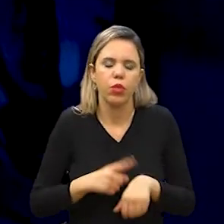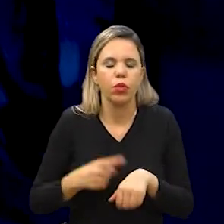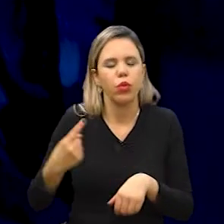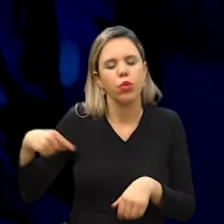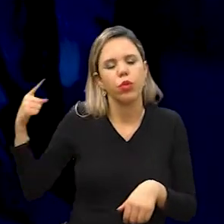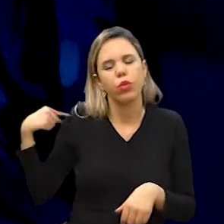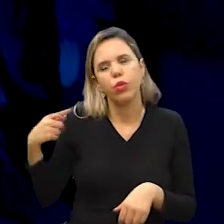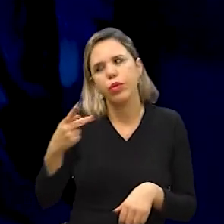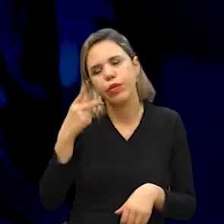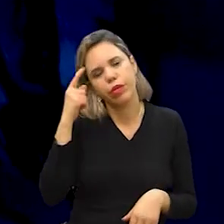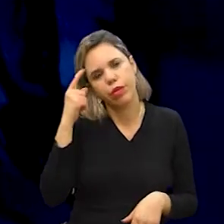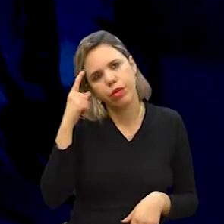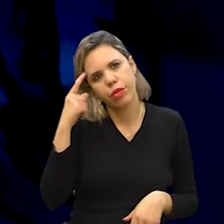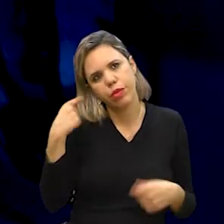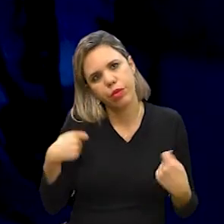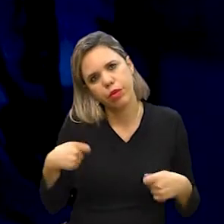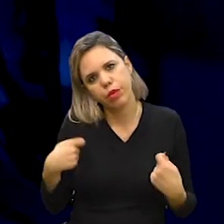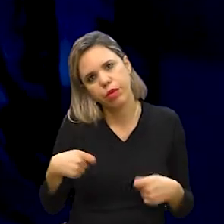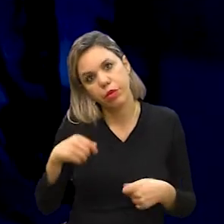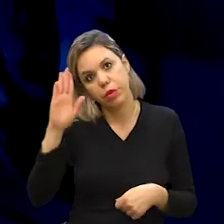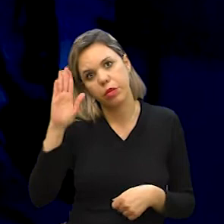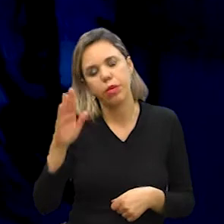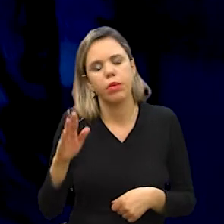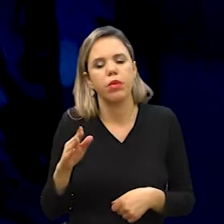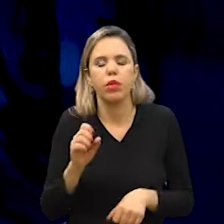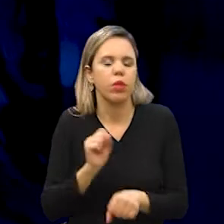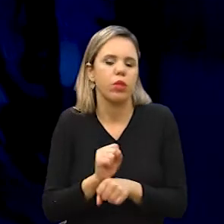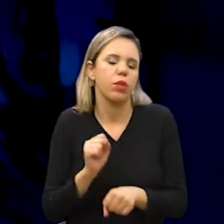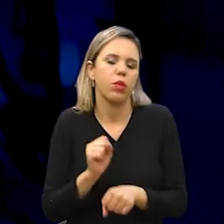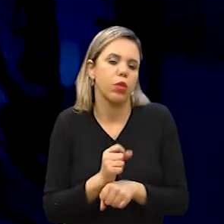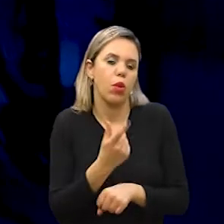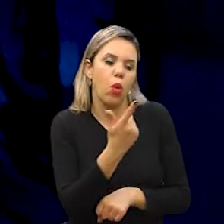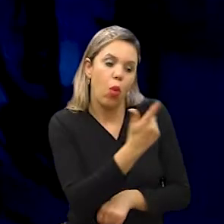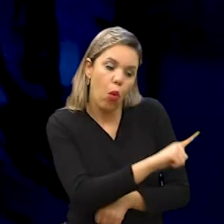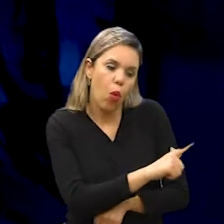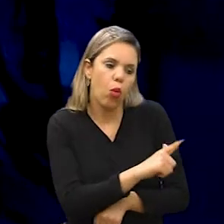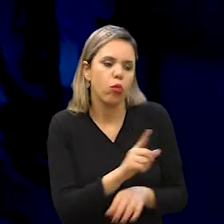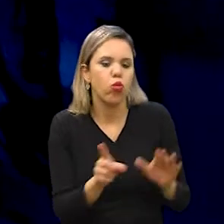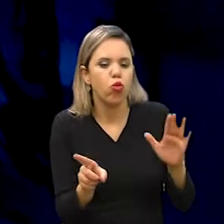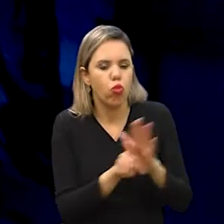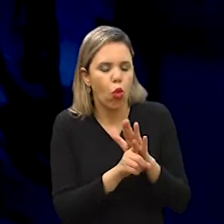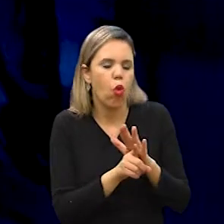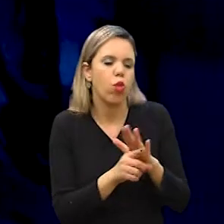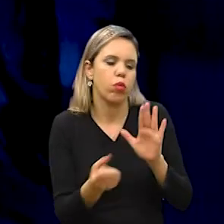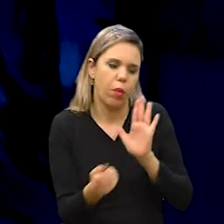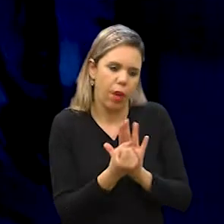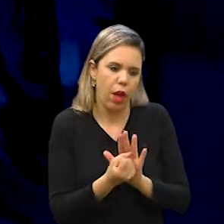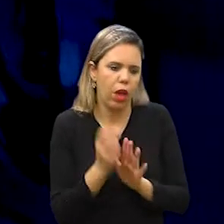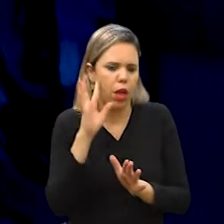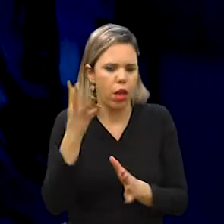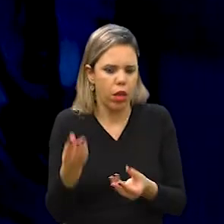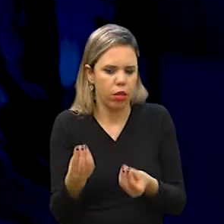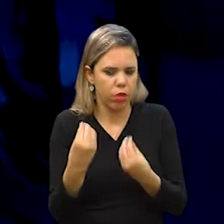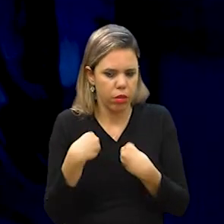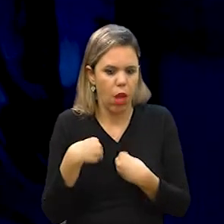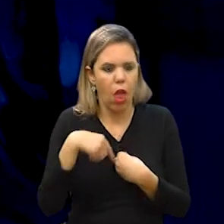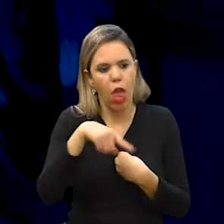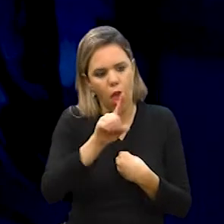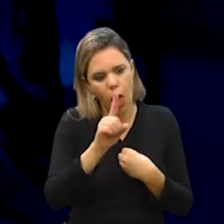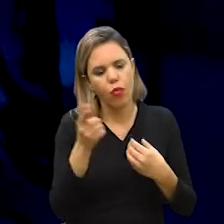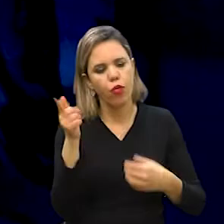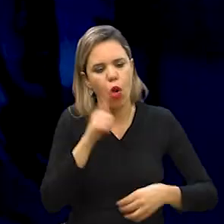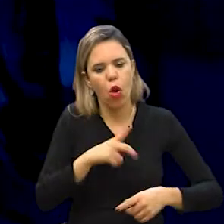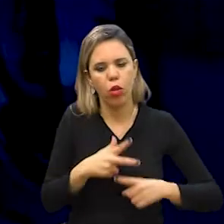Naquele momento, eu falei, puxa, eu preciso um pouco mais. Eu não esperei o franqueador vir e me trazer a solução. Eu fui atrás